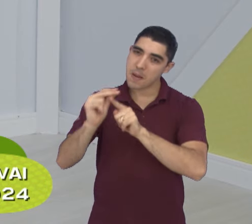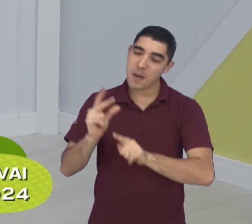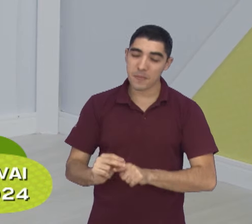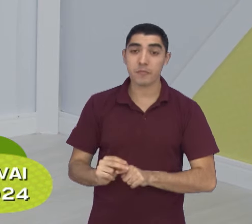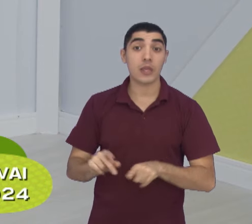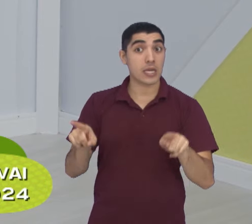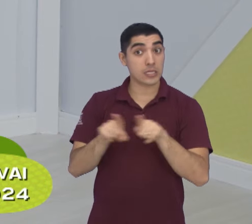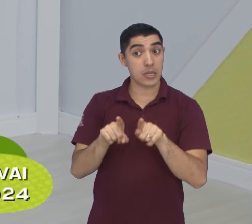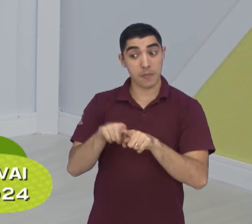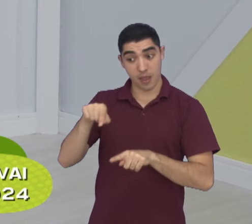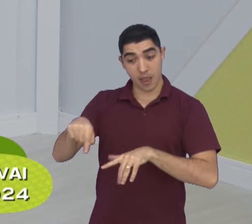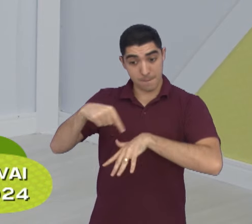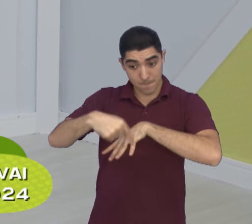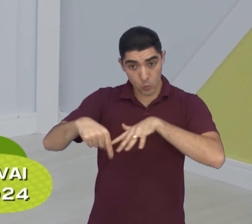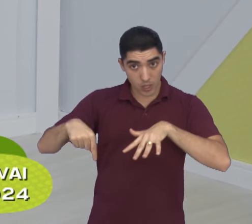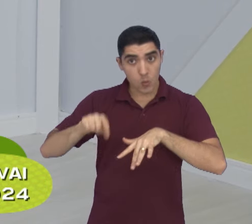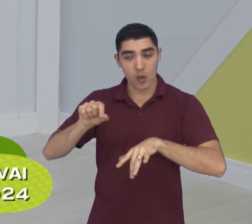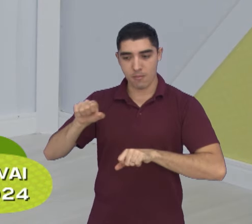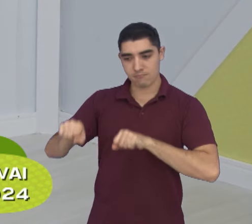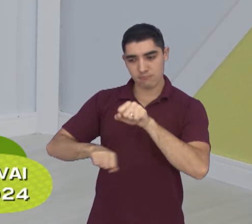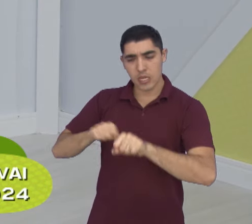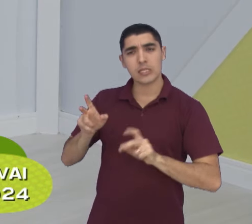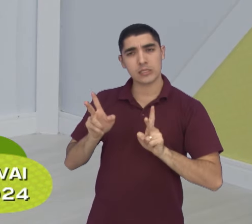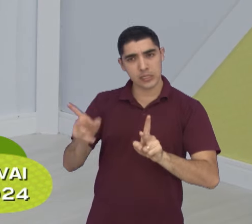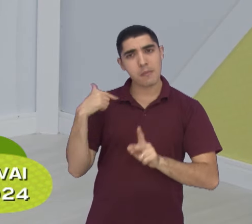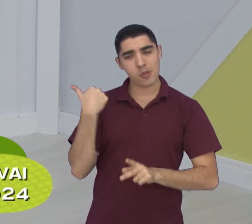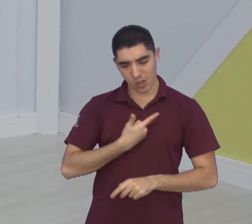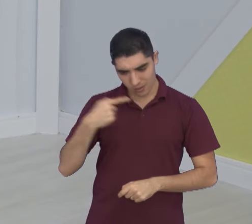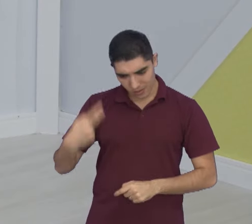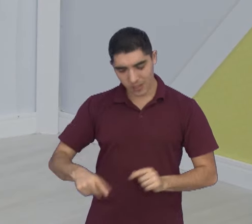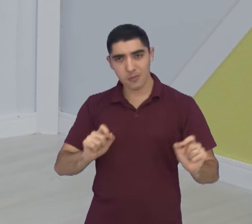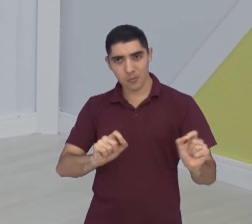ciclismo também é uma outra modalidade que sempre vai ter espaço aqui no nosso Hora do Esporte, tá certo?